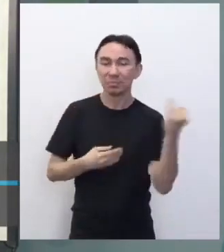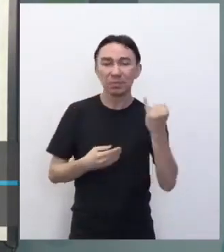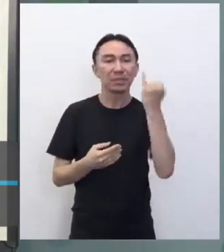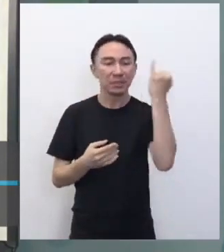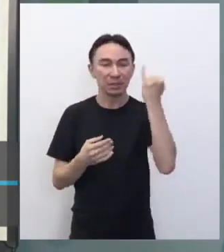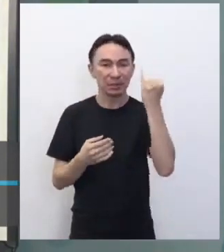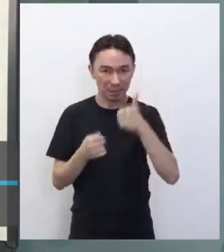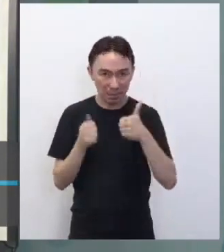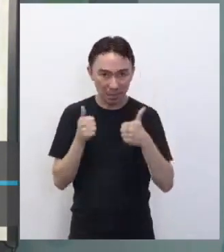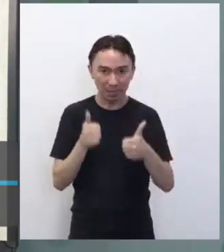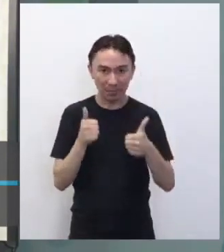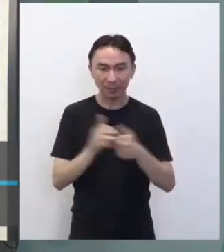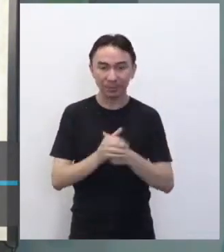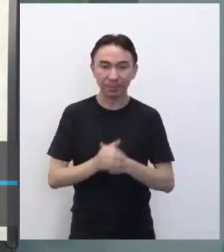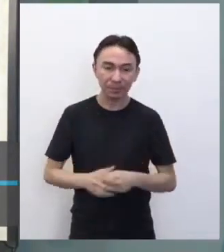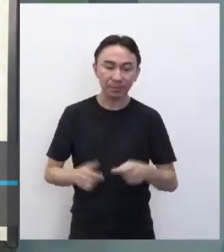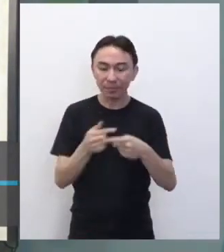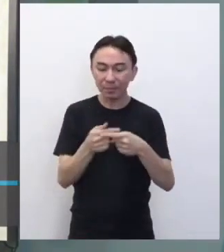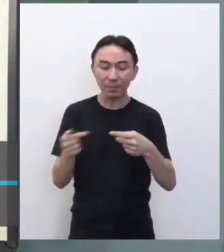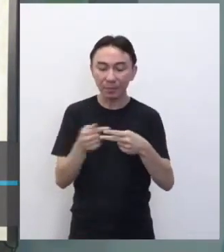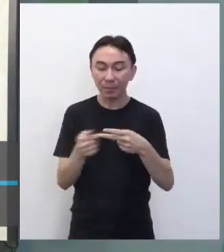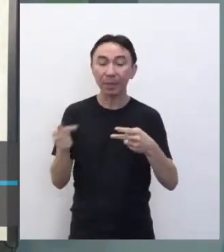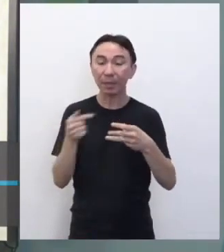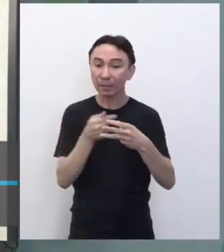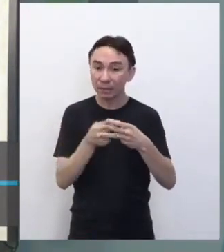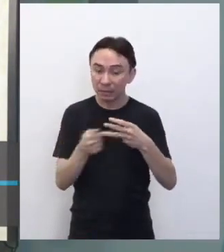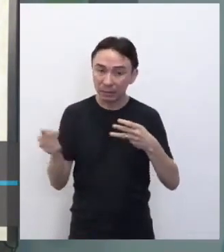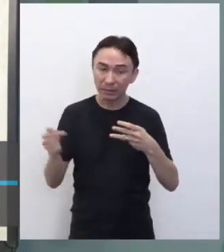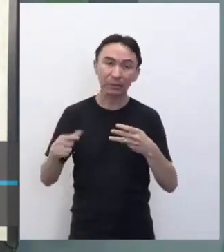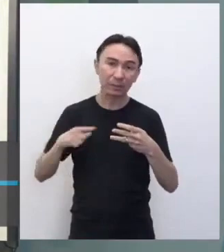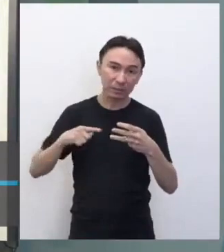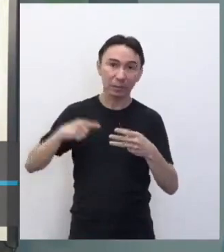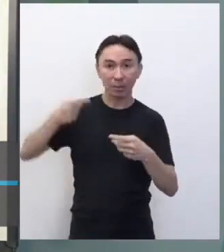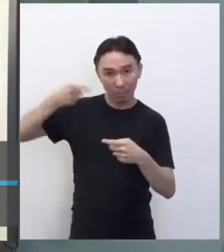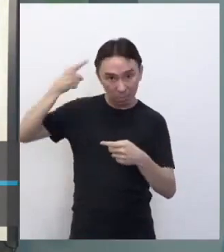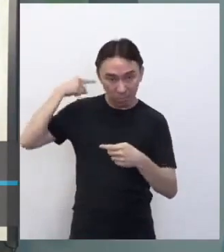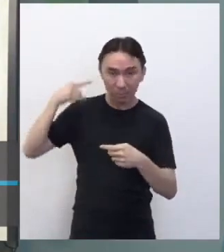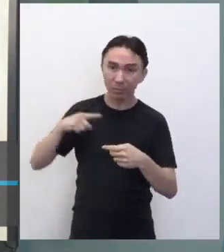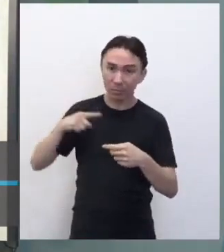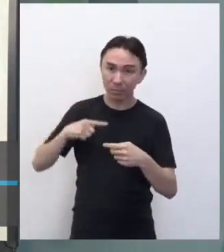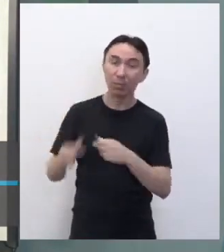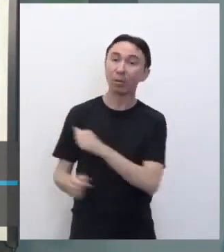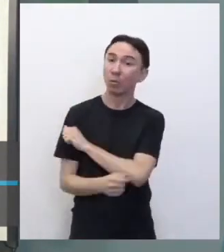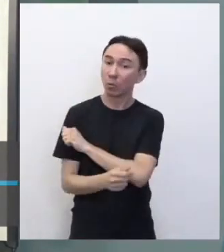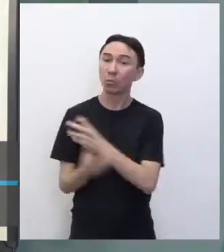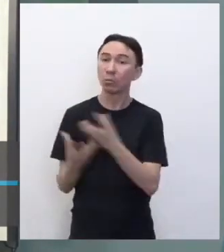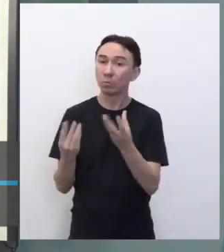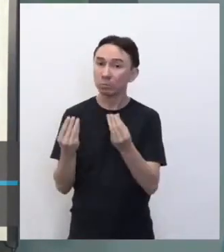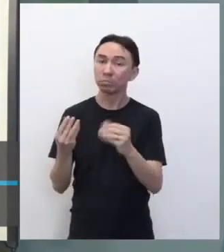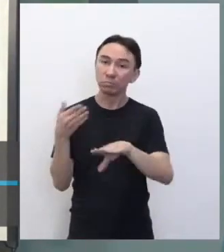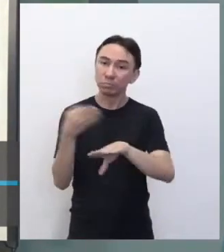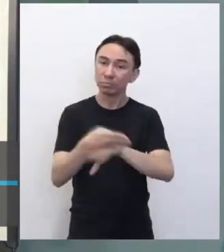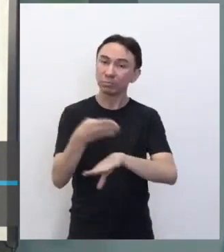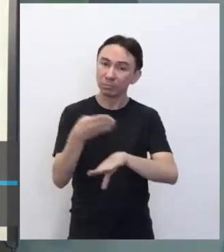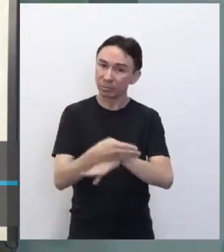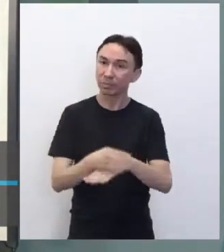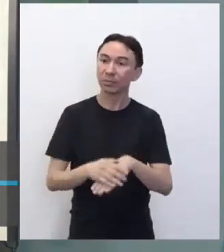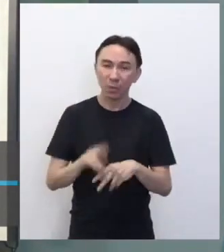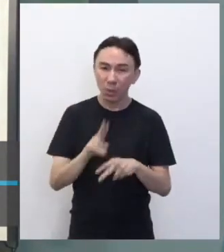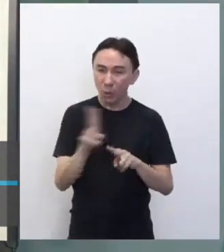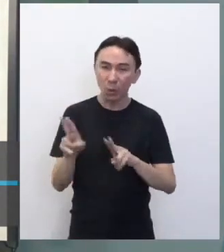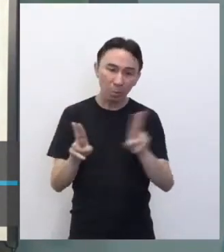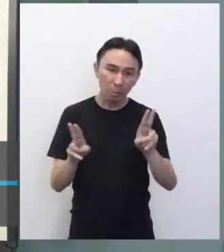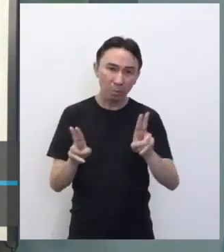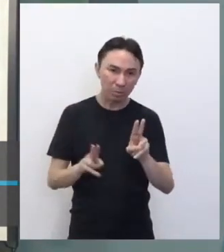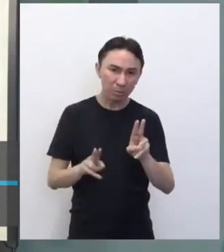vamos lá. 3 semanas atrás, a gente teve a participação aí de vários estudantes. Vou aqui falar o nome do pessoal que participou. Lembrando que a gente